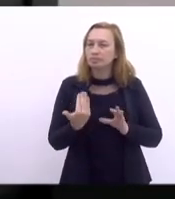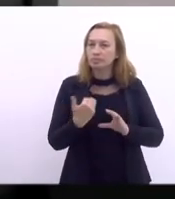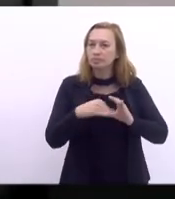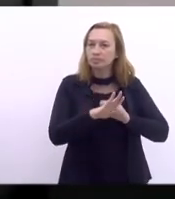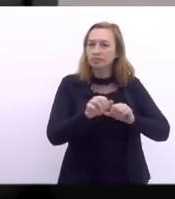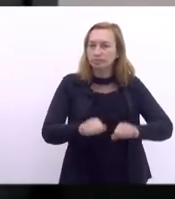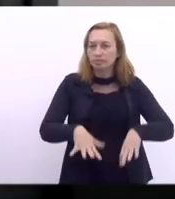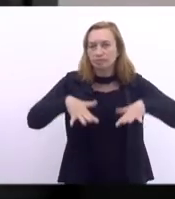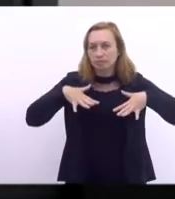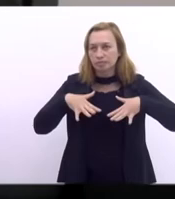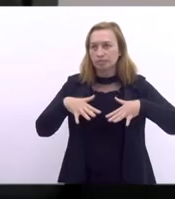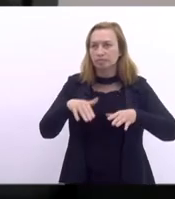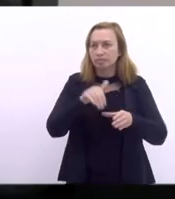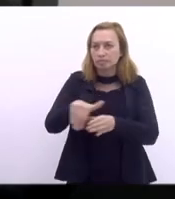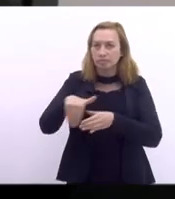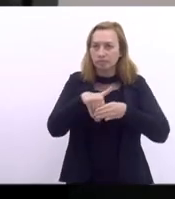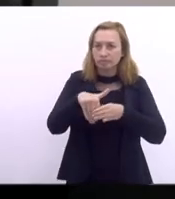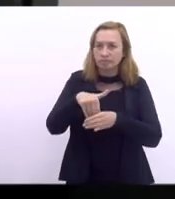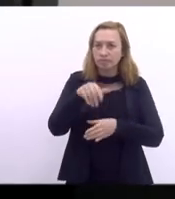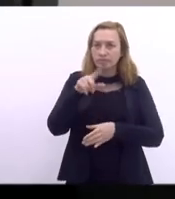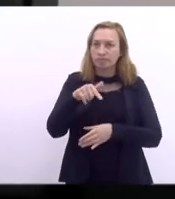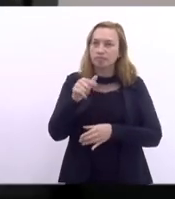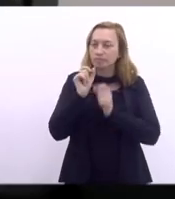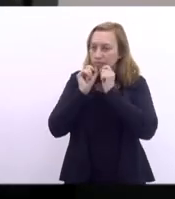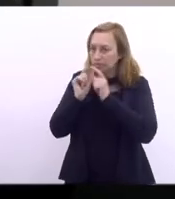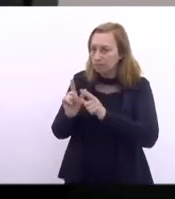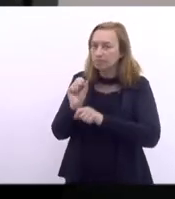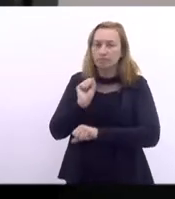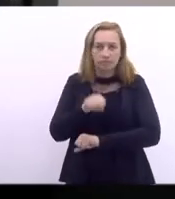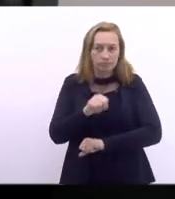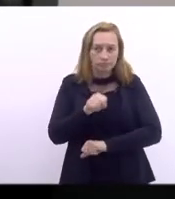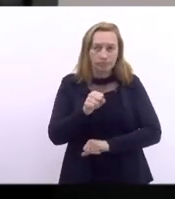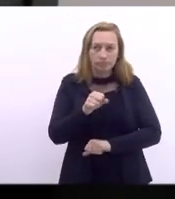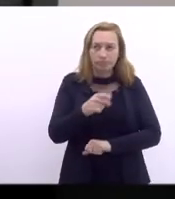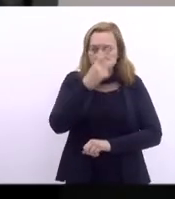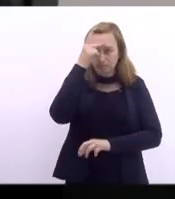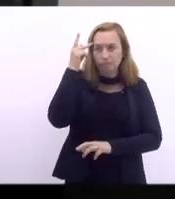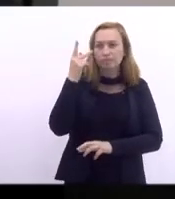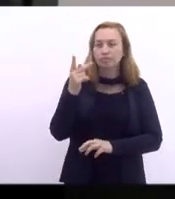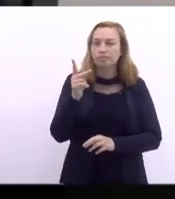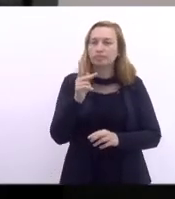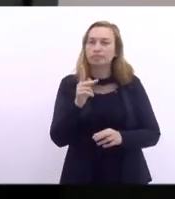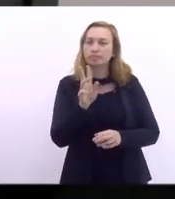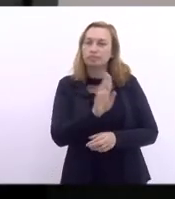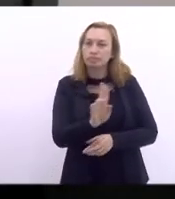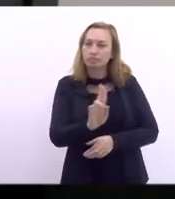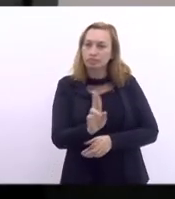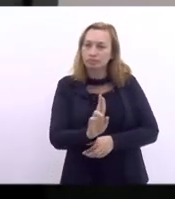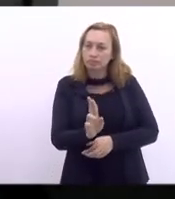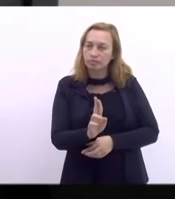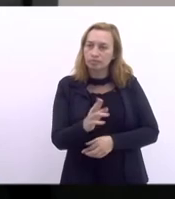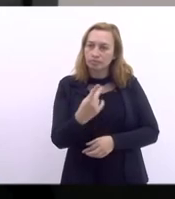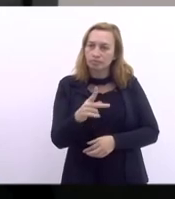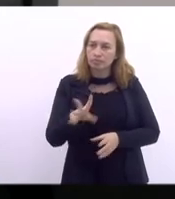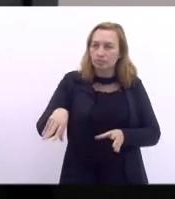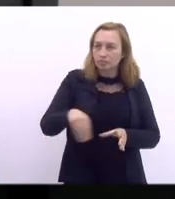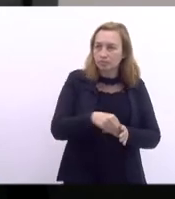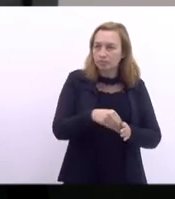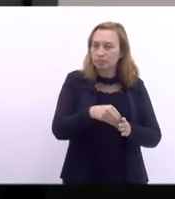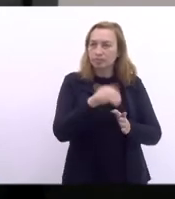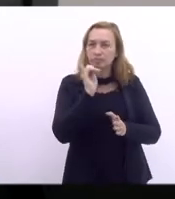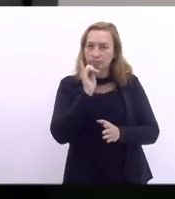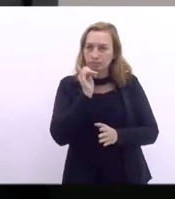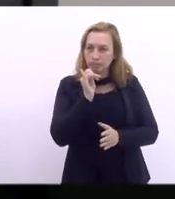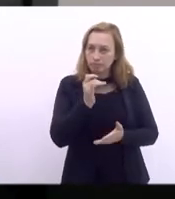plenário para votação daí o relatório muito crítico inclusive esse pessoas citadas por você foram no relatório o